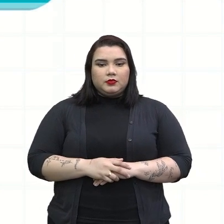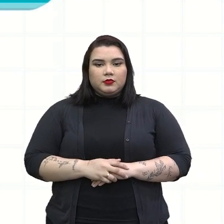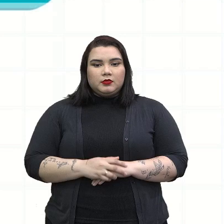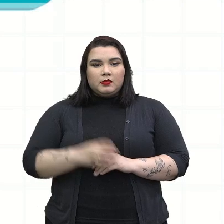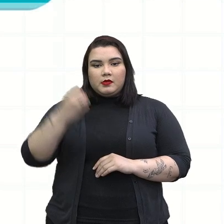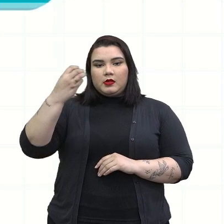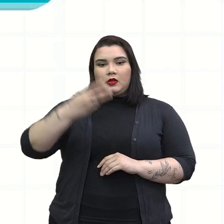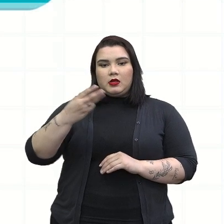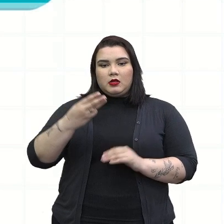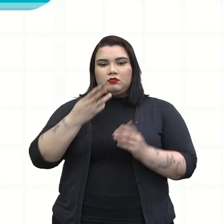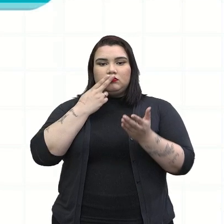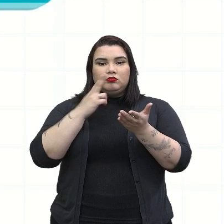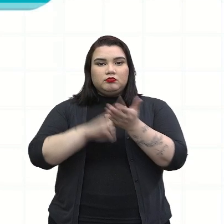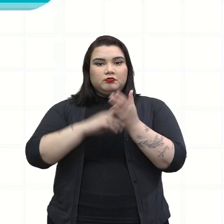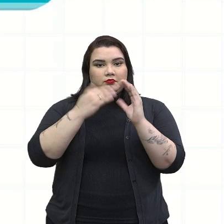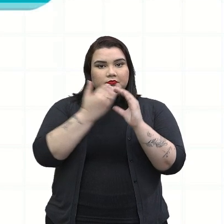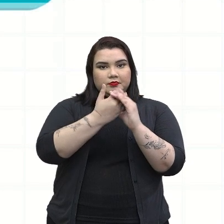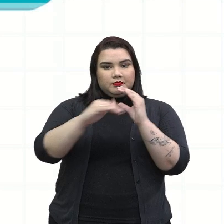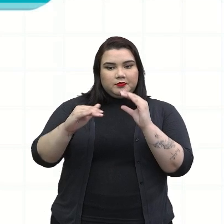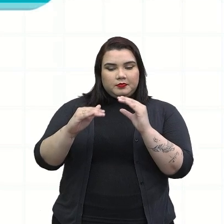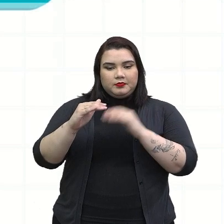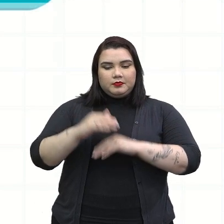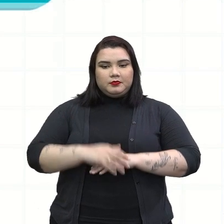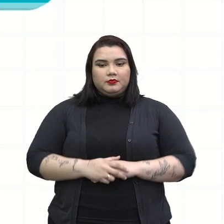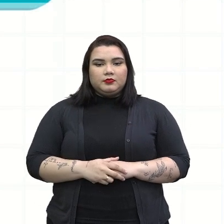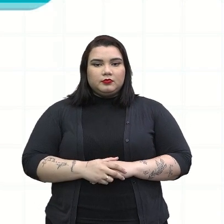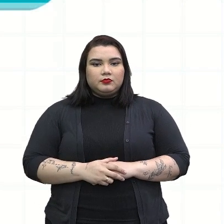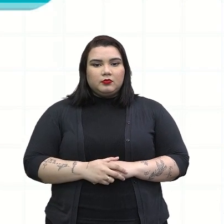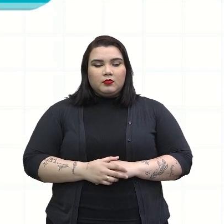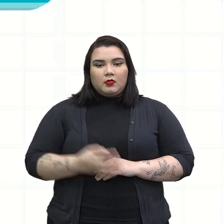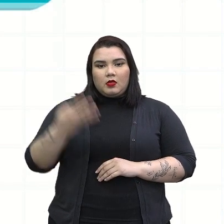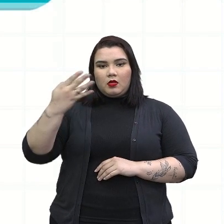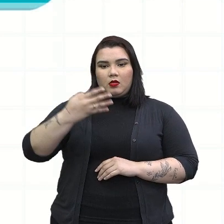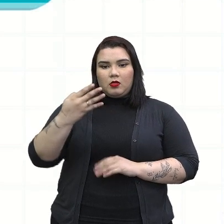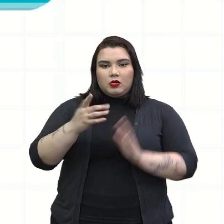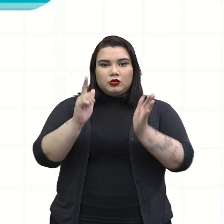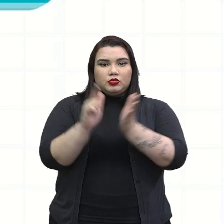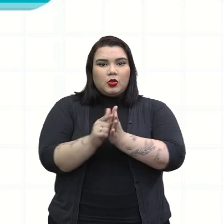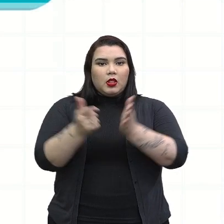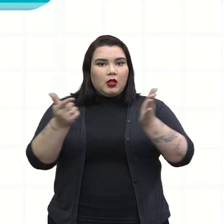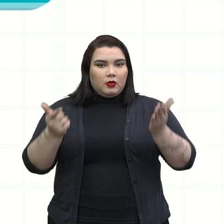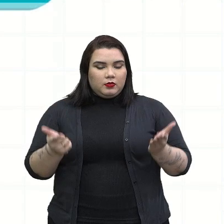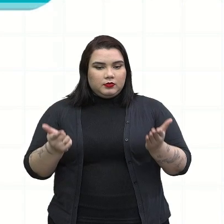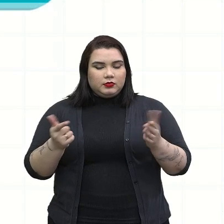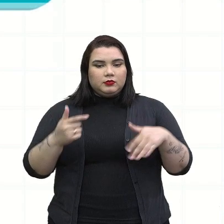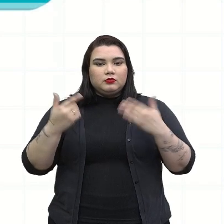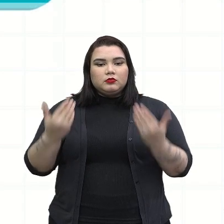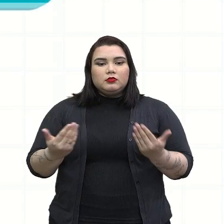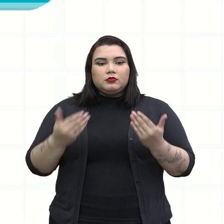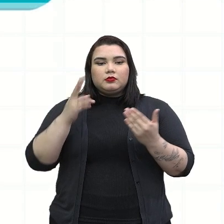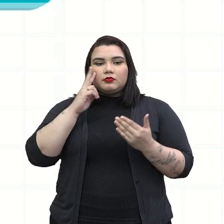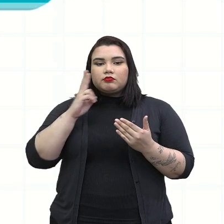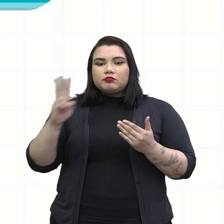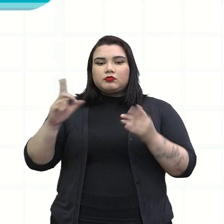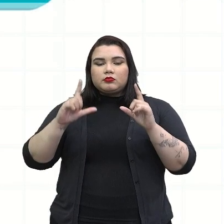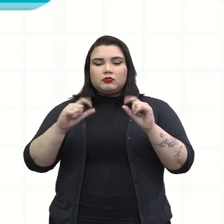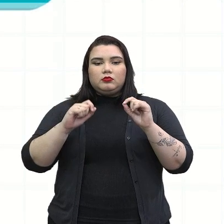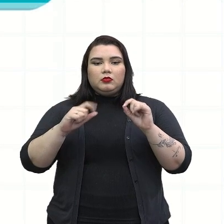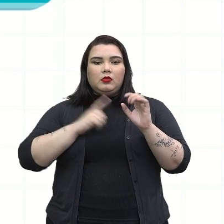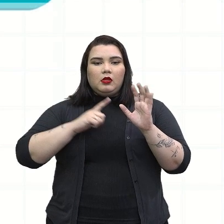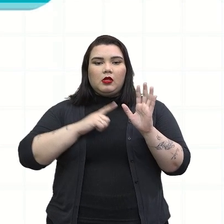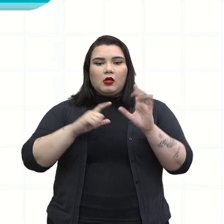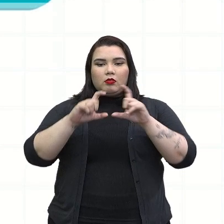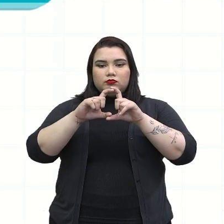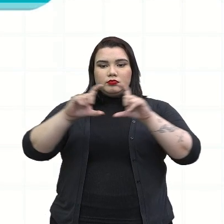um cartão postal e o newspaper é jornal. Então, aqui está em formato de cartão postal, um